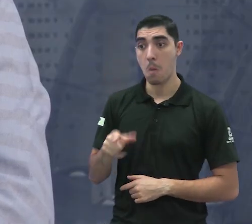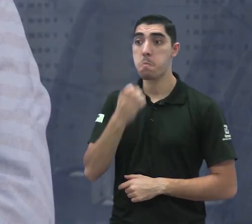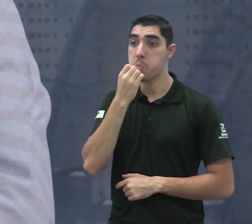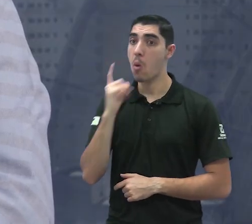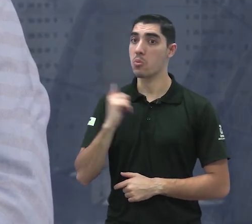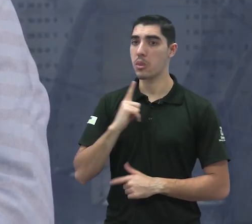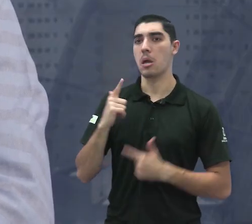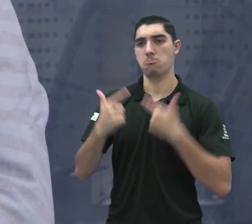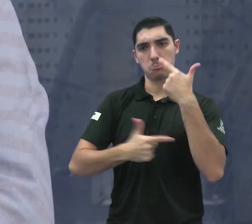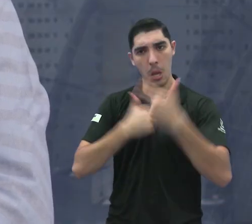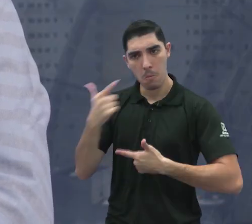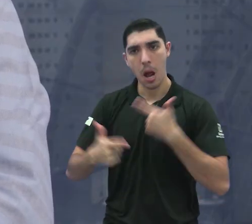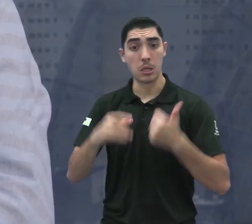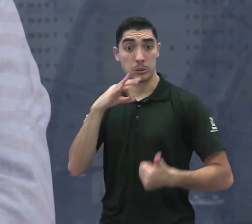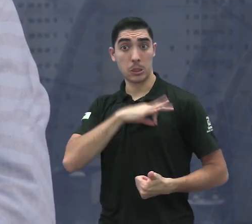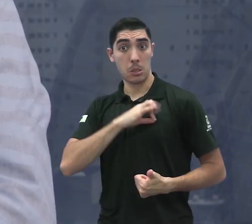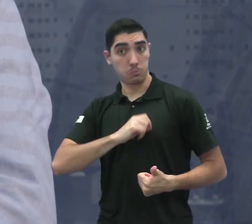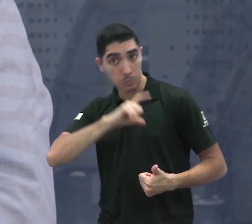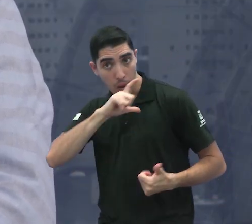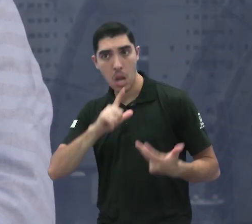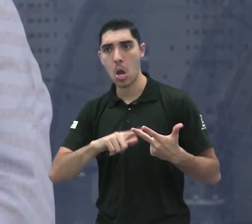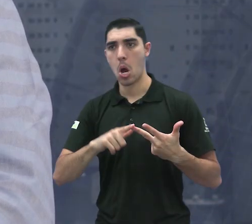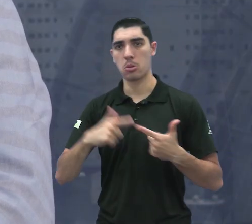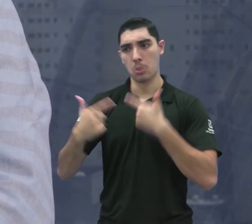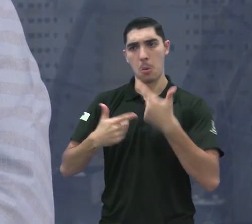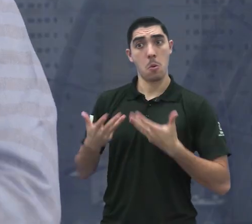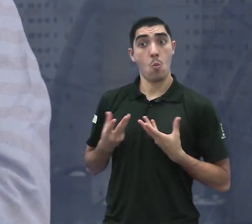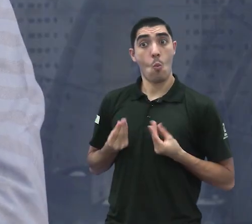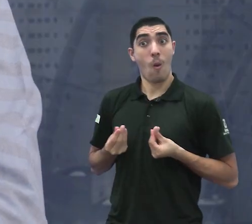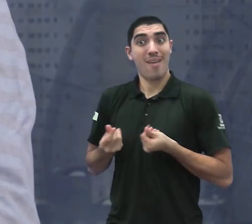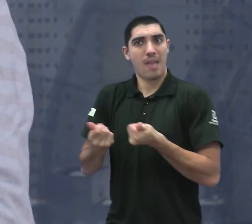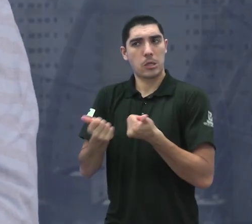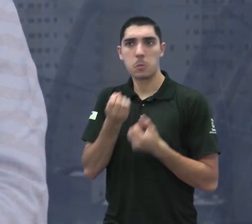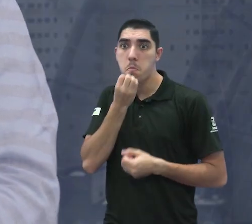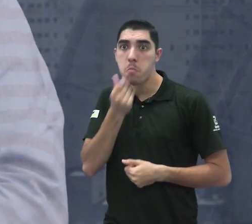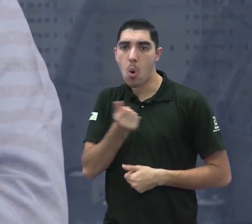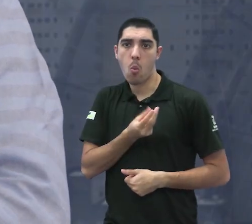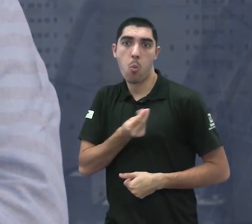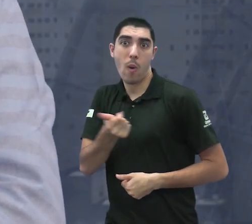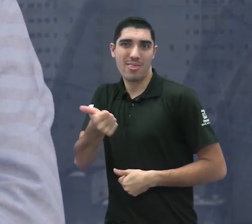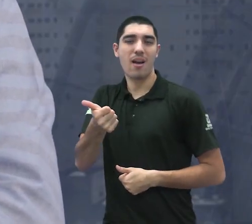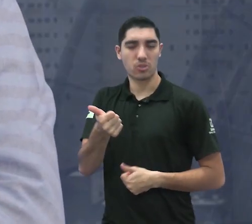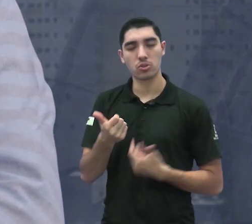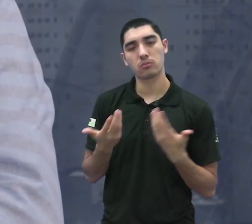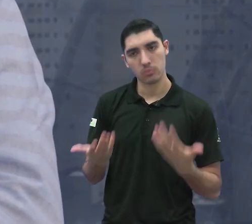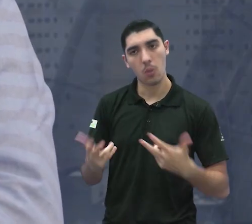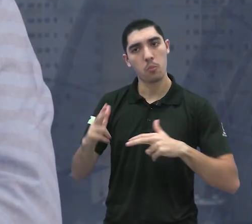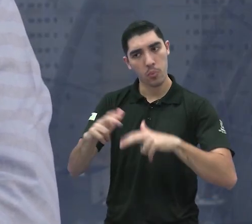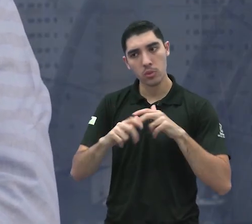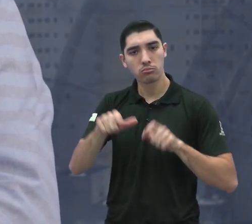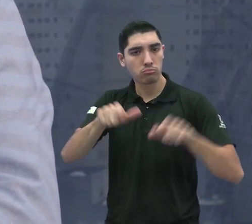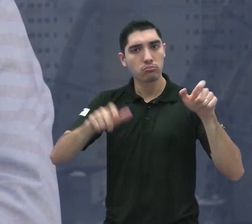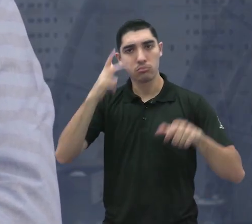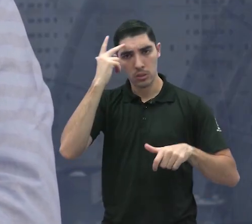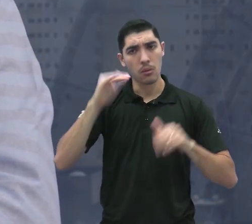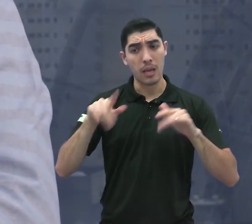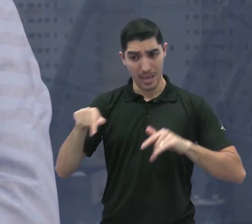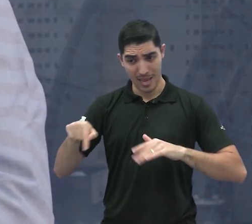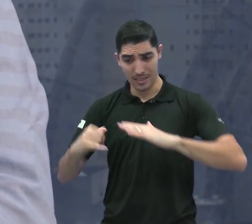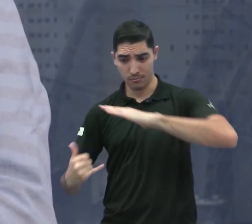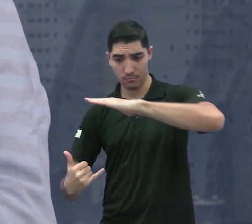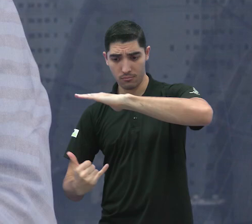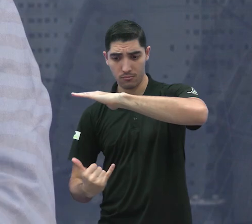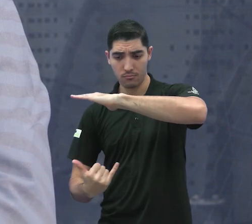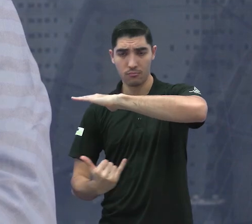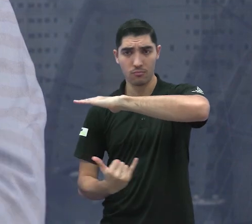pessoas com melhores salários, com melhores benefícios, com maior extensão de pessoas possível. Então a ideia mesmo do submarino nuclear